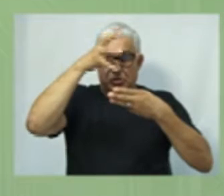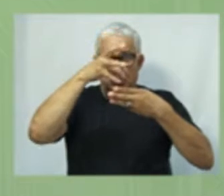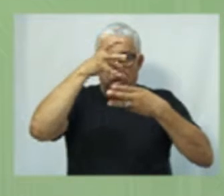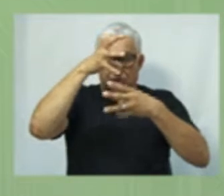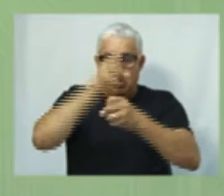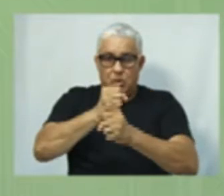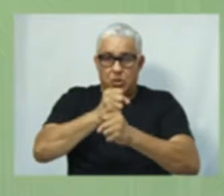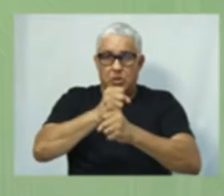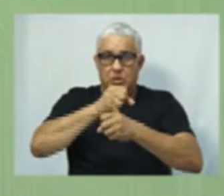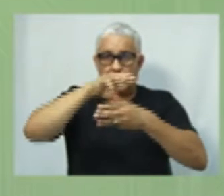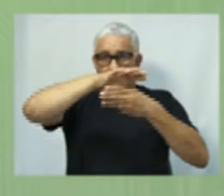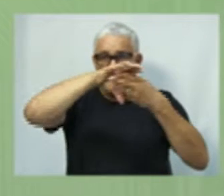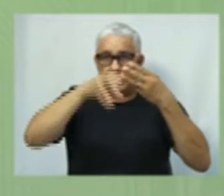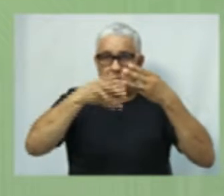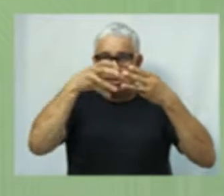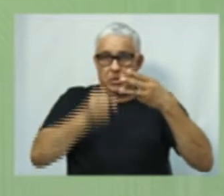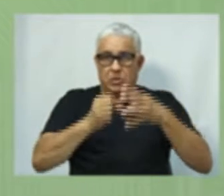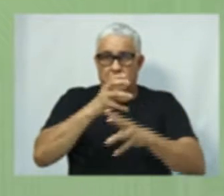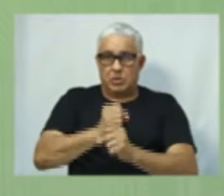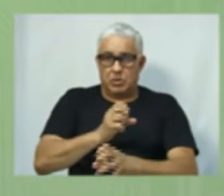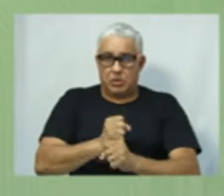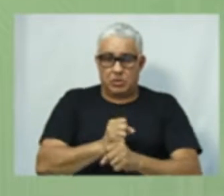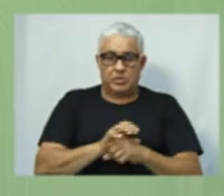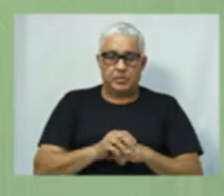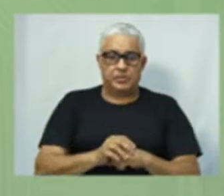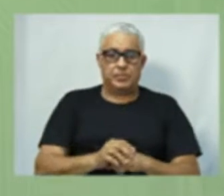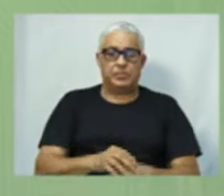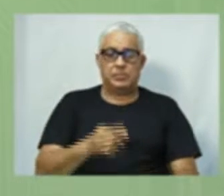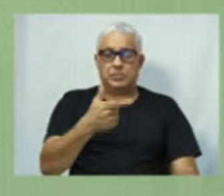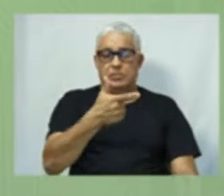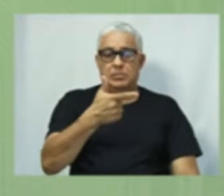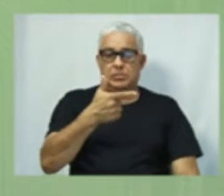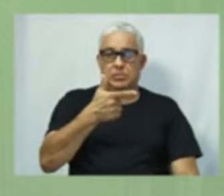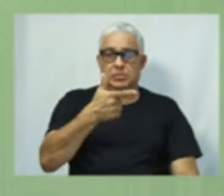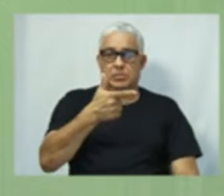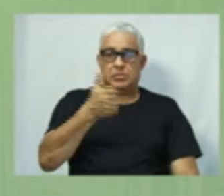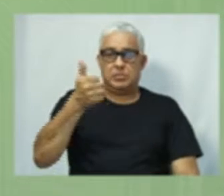75.500. Portanto, nosso valor total será